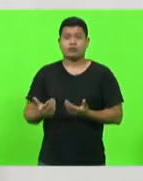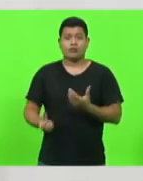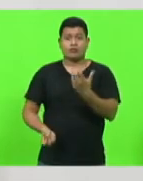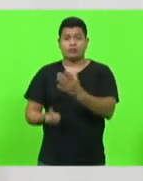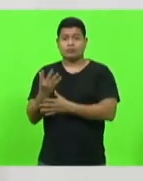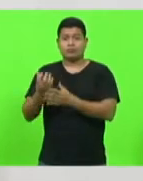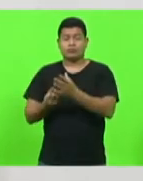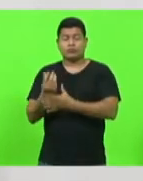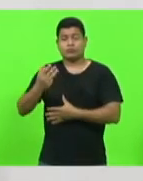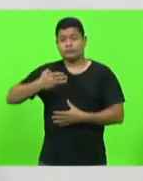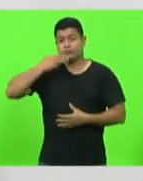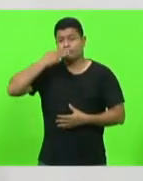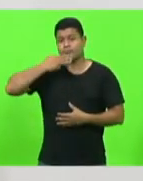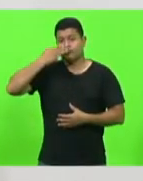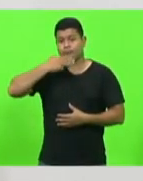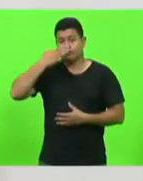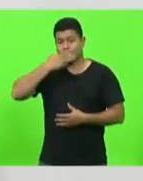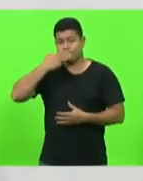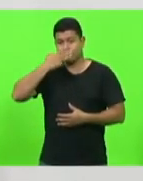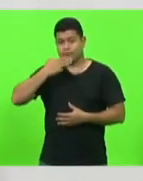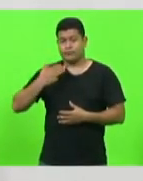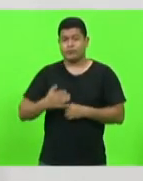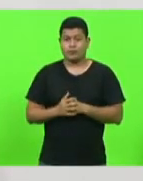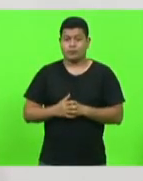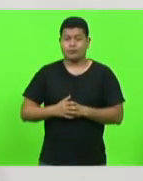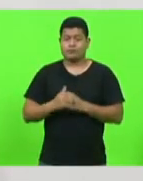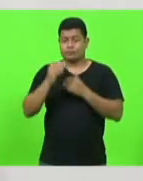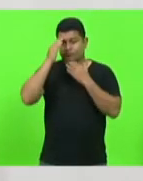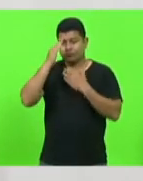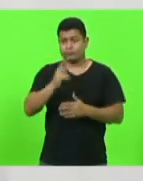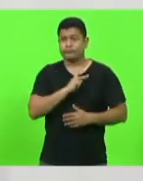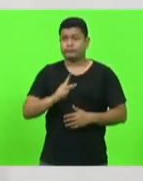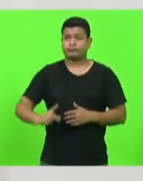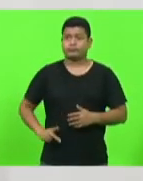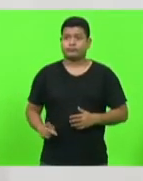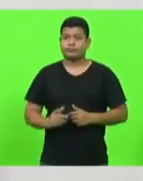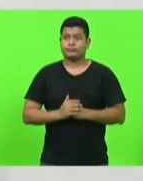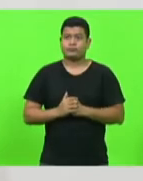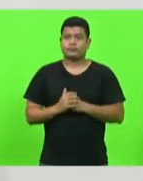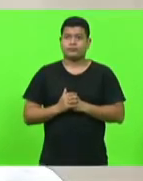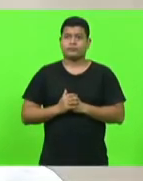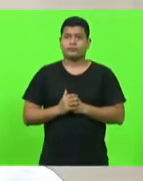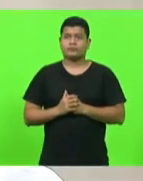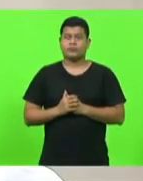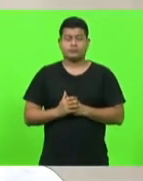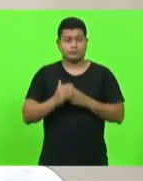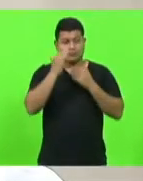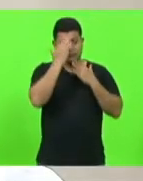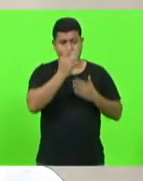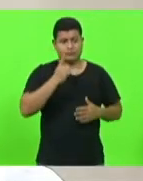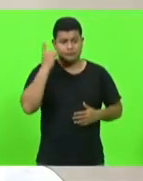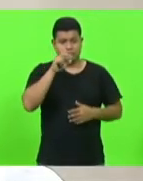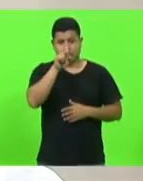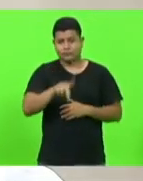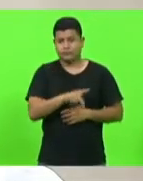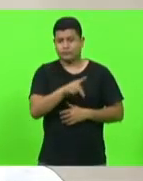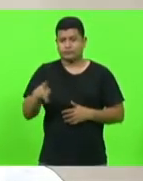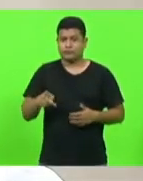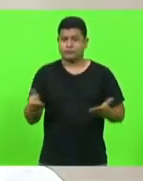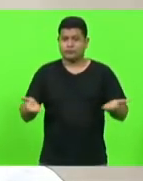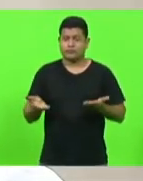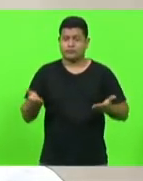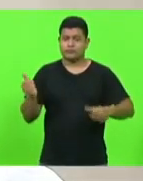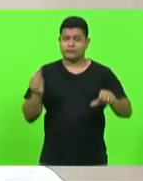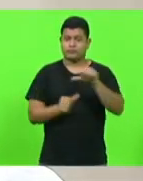produtiva do mel em Santa Catarina. Obrigado, senhor presidente. Obrigado, deputado Padre Pedro. Próximo deputado...